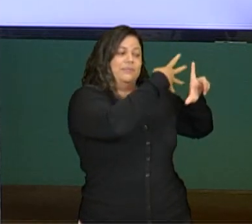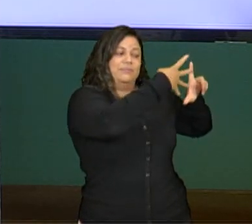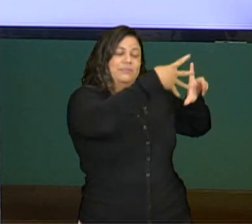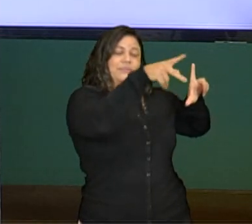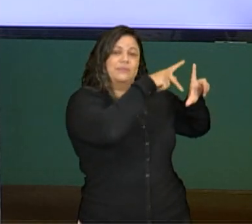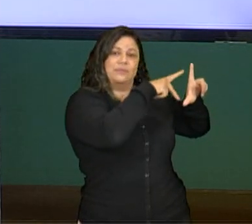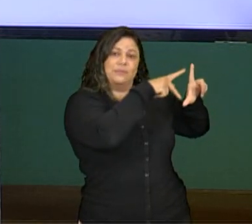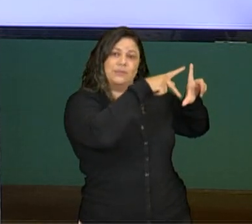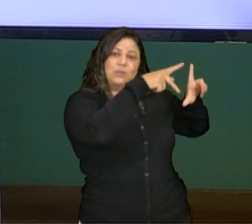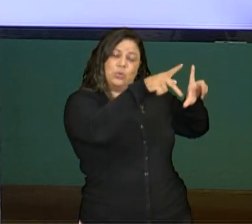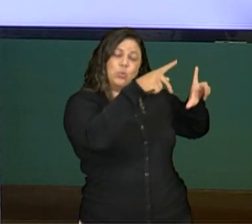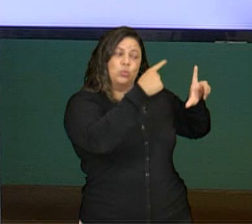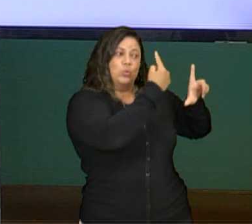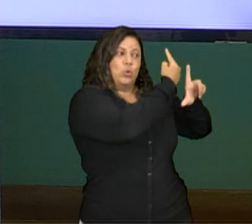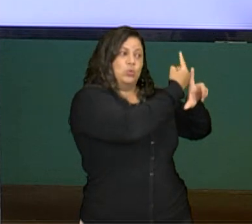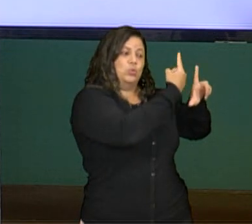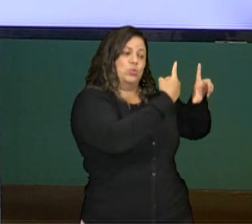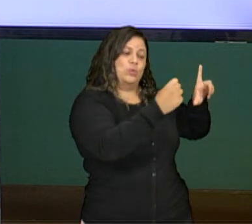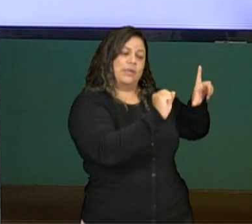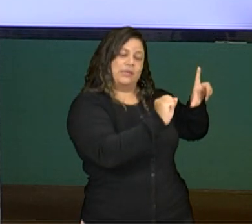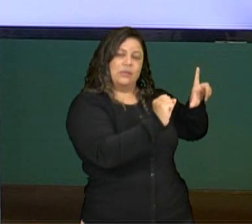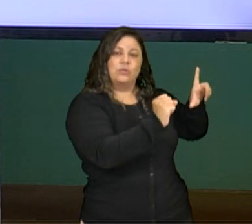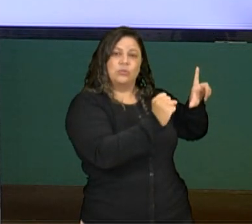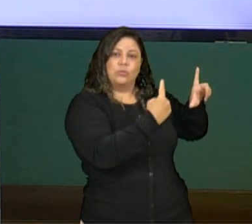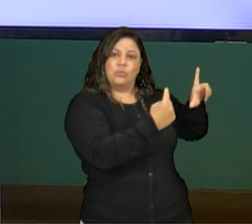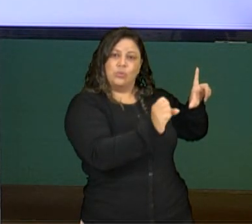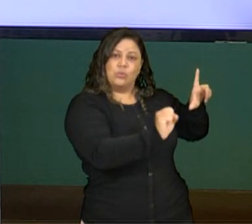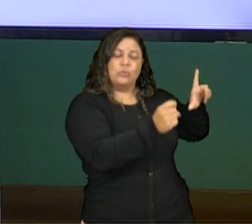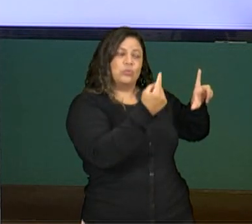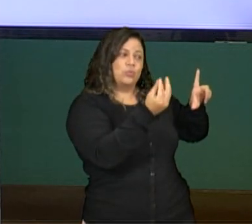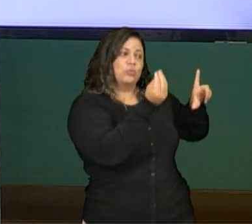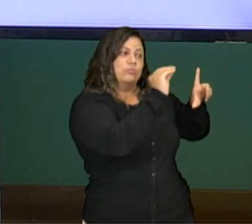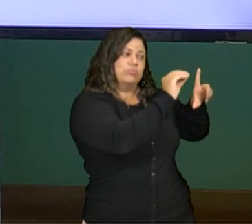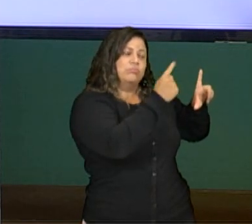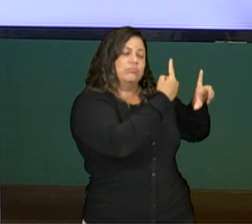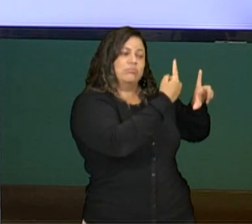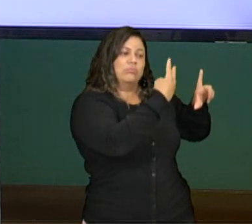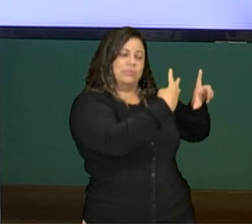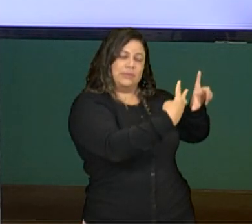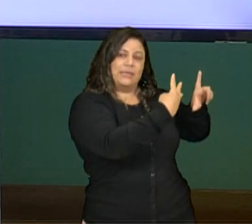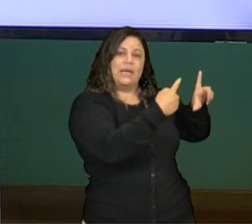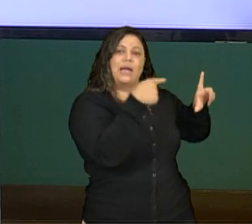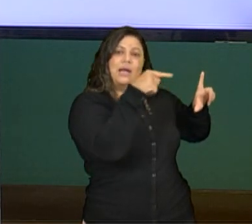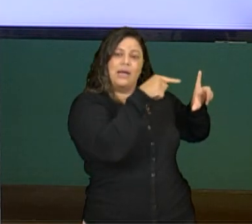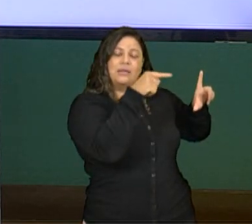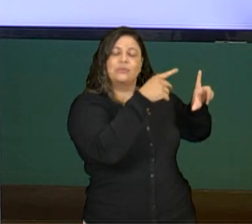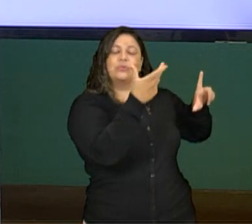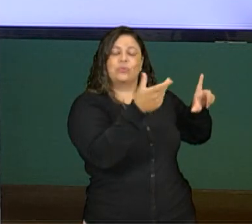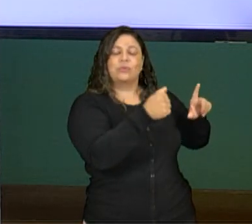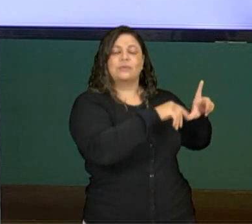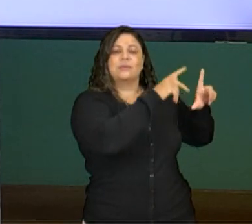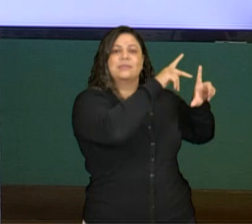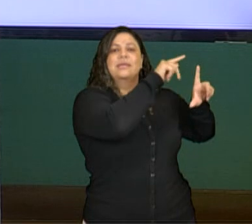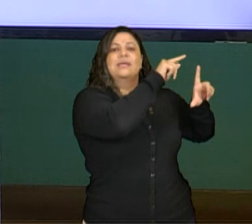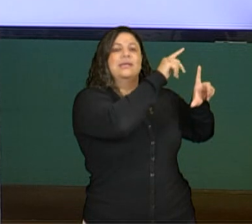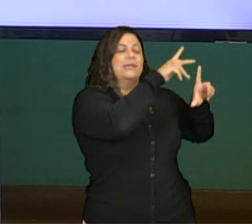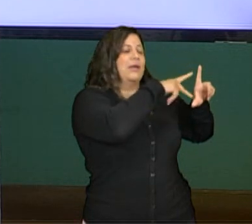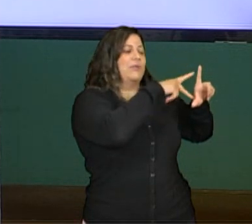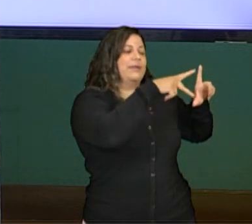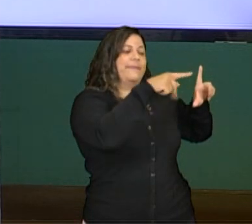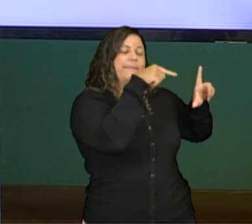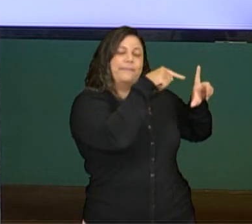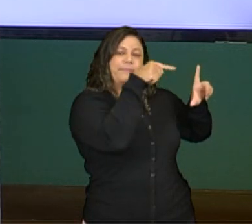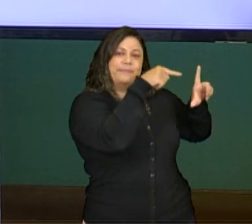de 1 a 18, e ele está presente lá na coluna 14, também denominada de família do